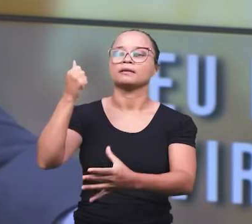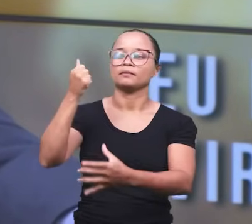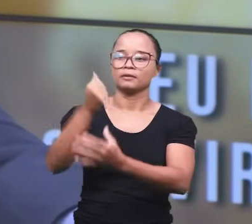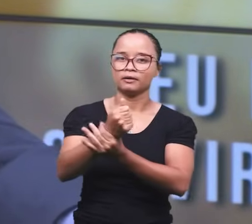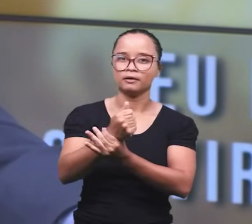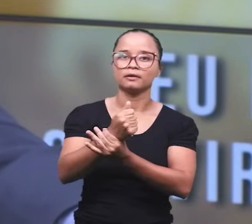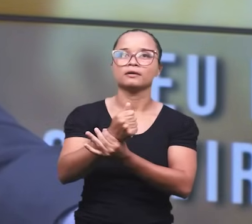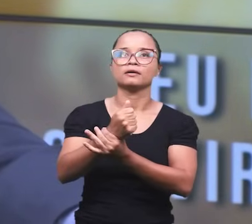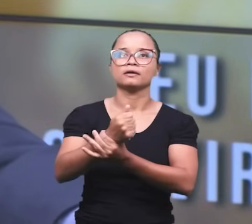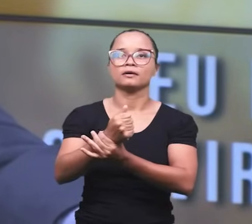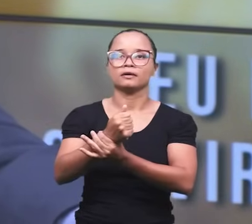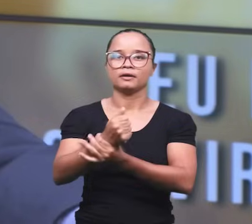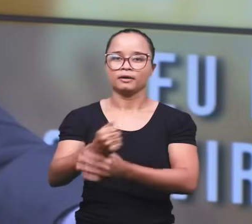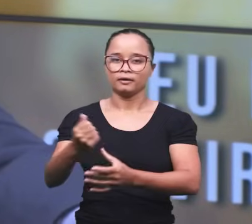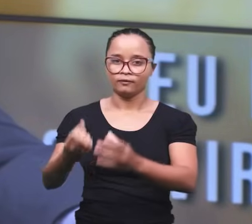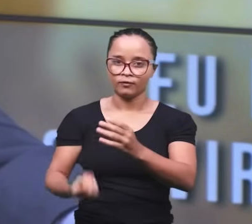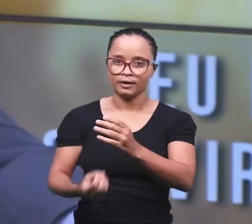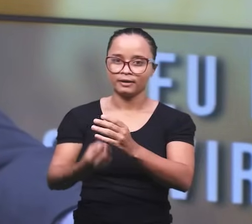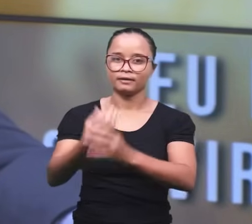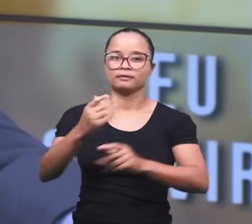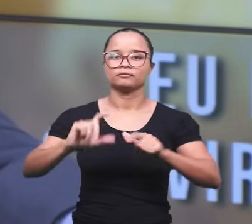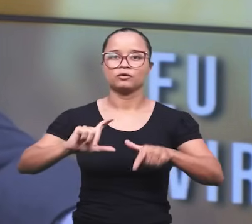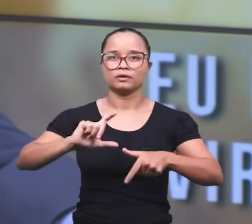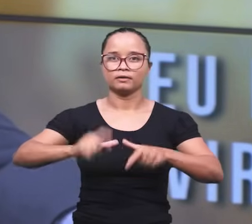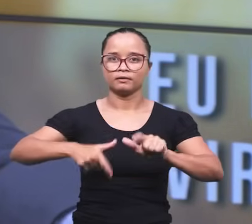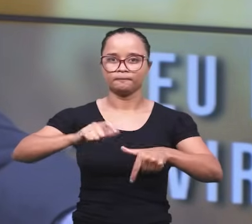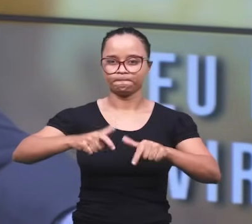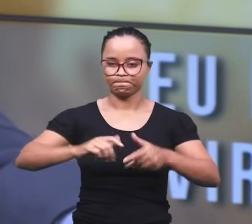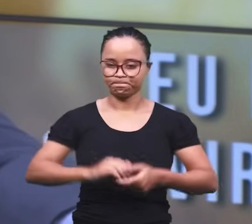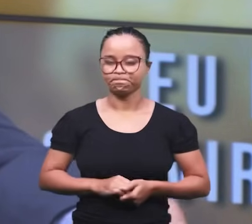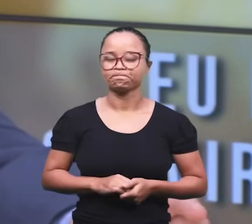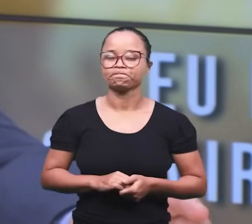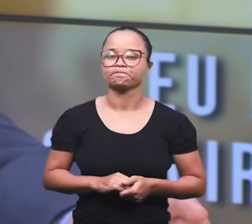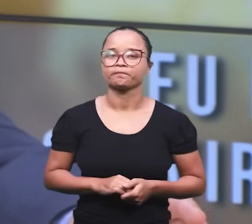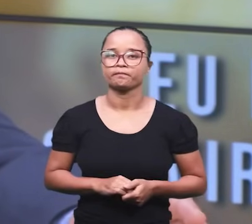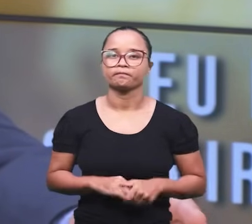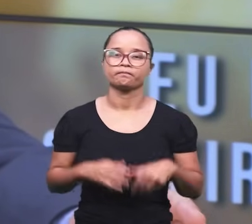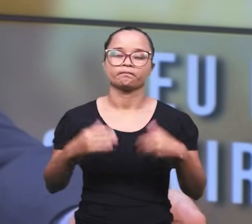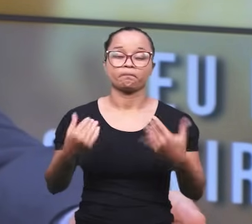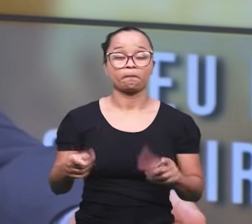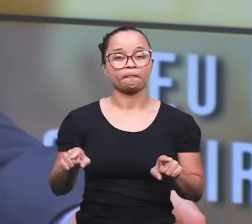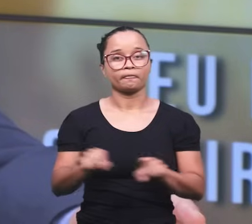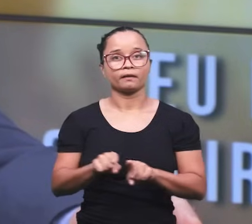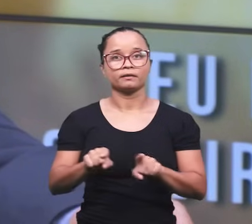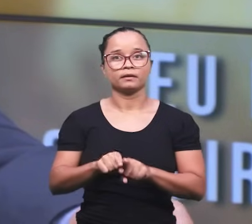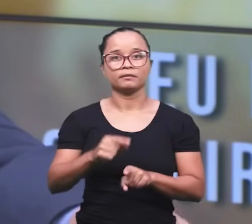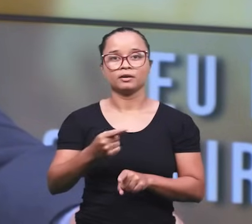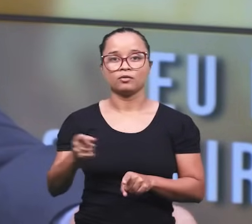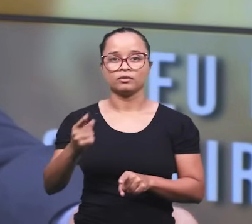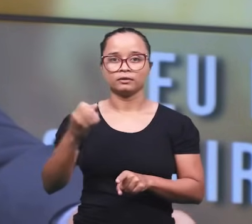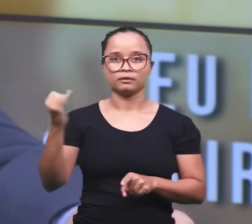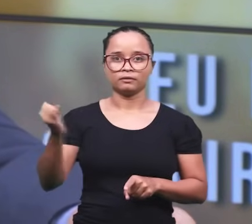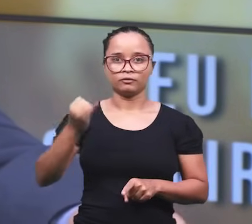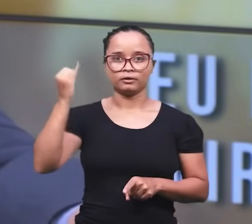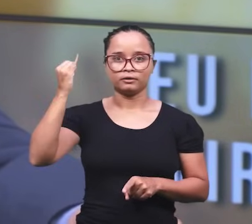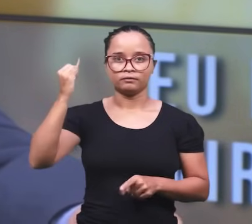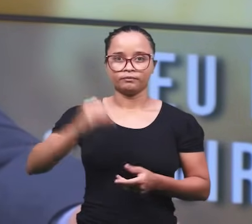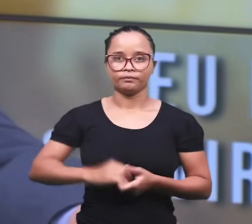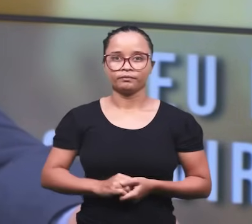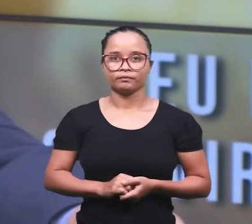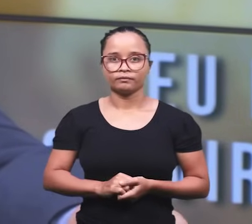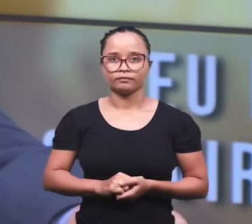chegar Abraão que veio a formação de Israel né e e e e um outro ponto